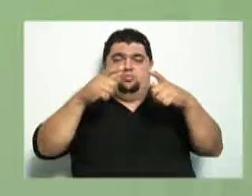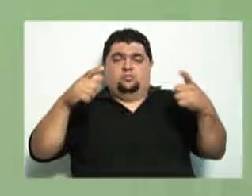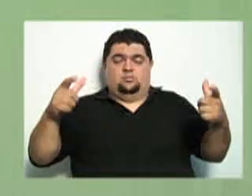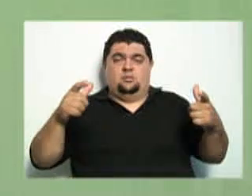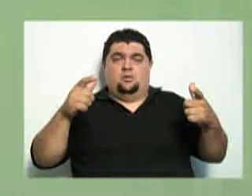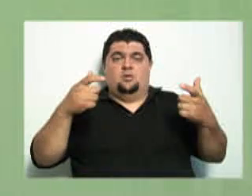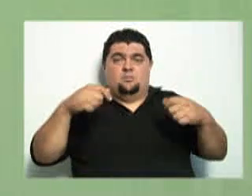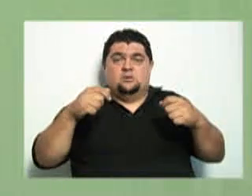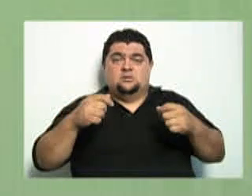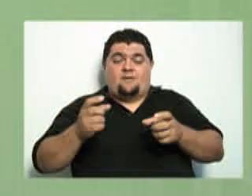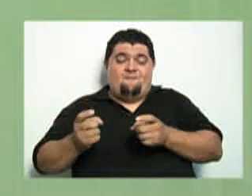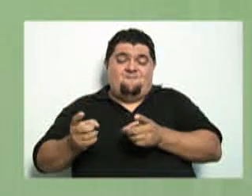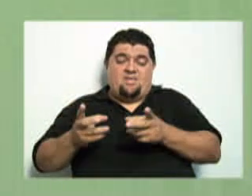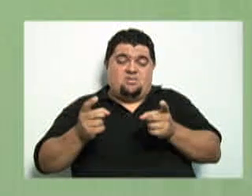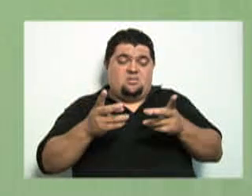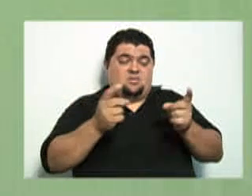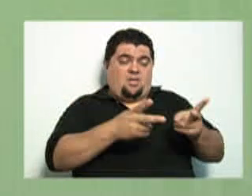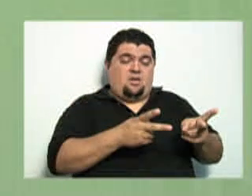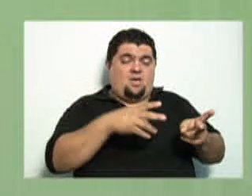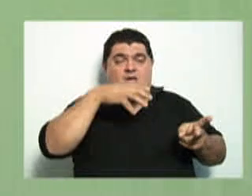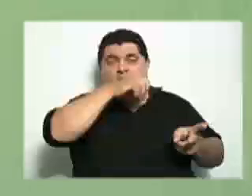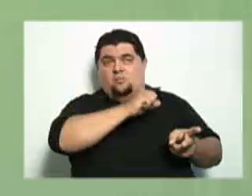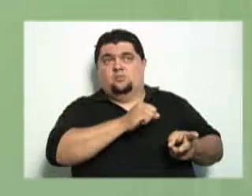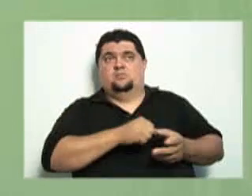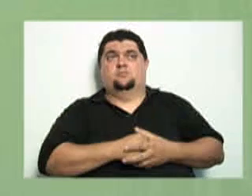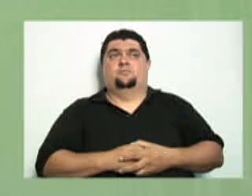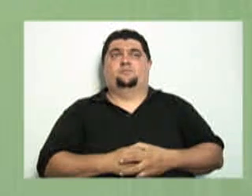da produção e o